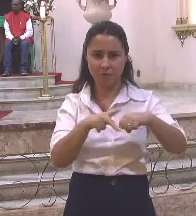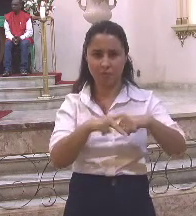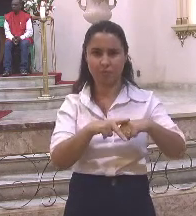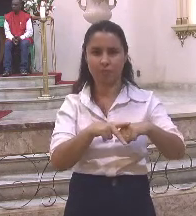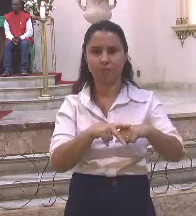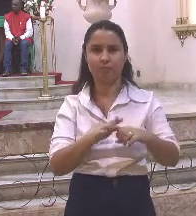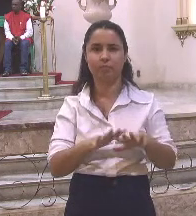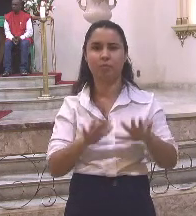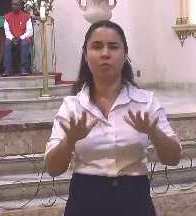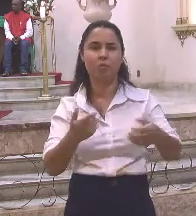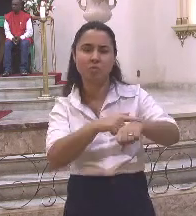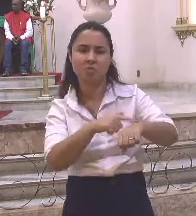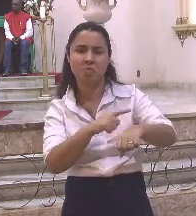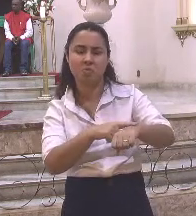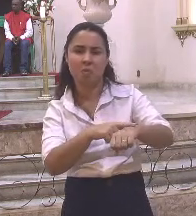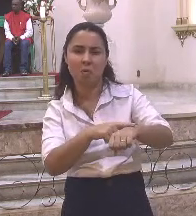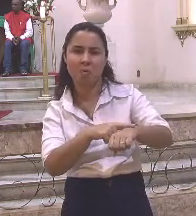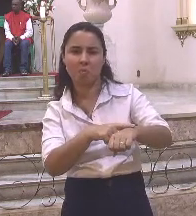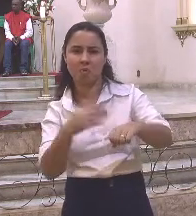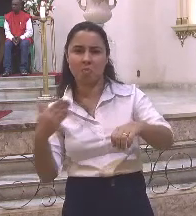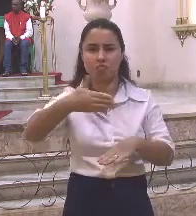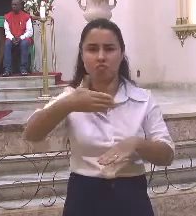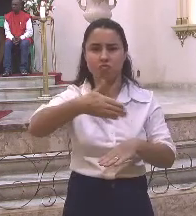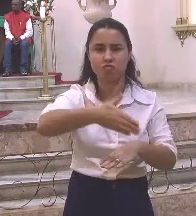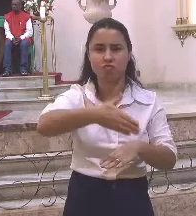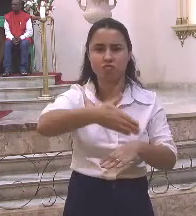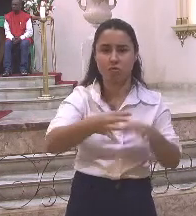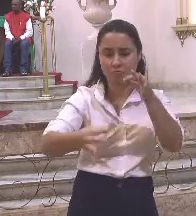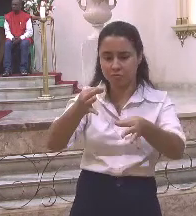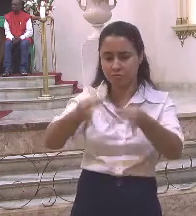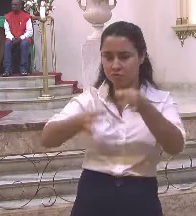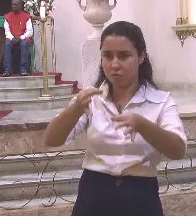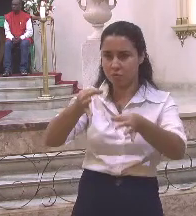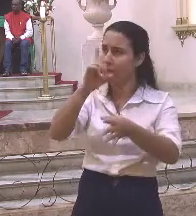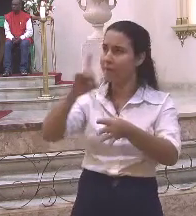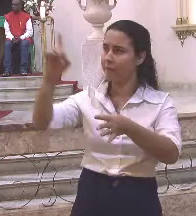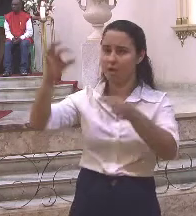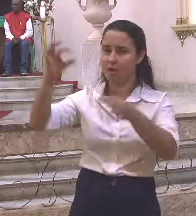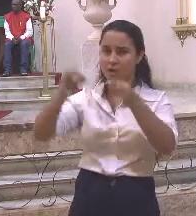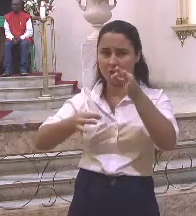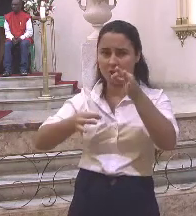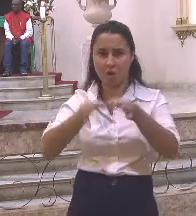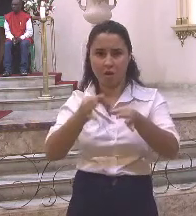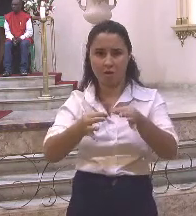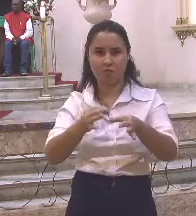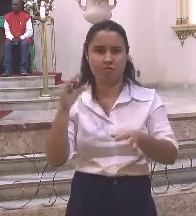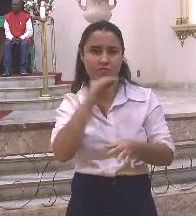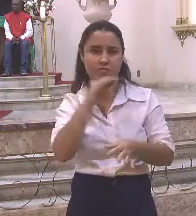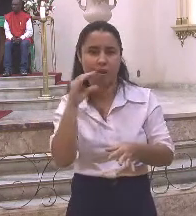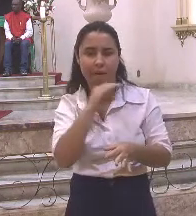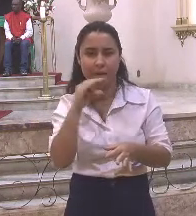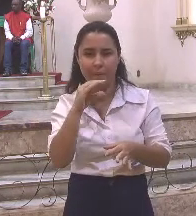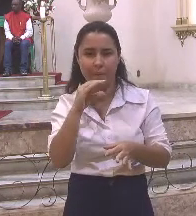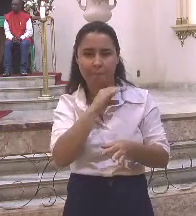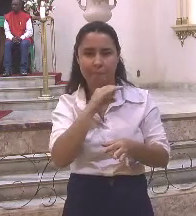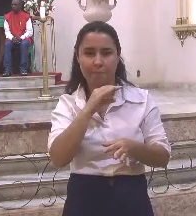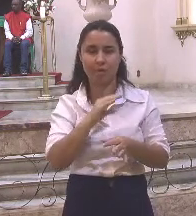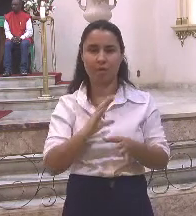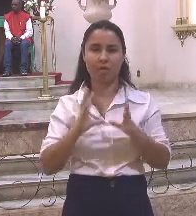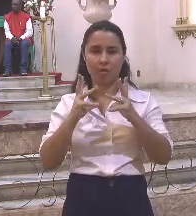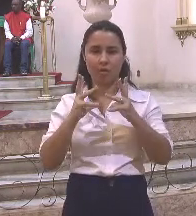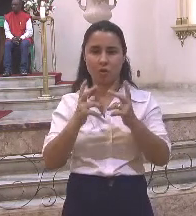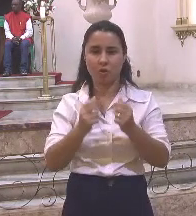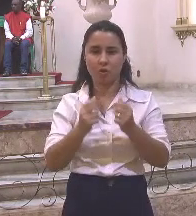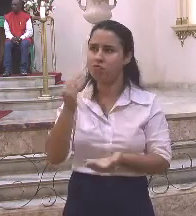juiz agirá depressa, e todas as promessas feitas aos seus filhos que